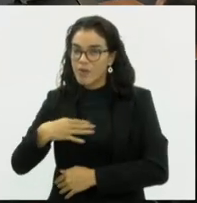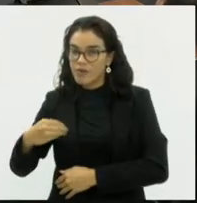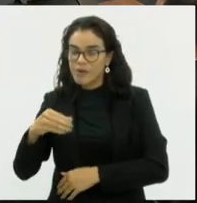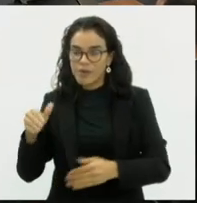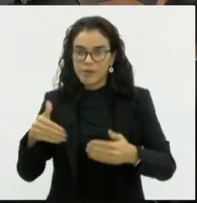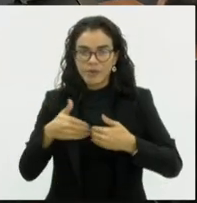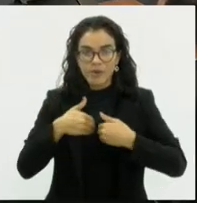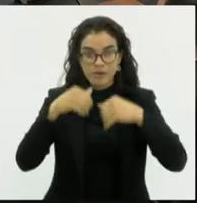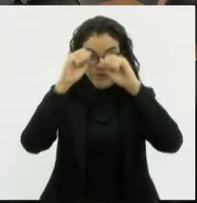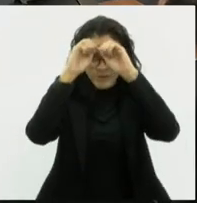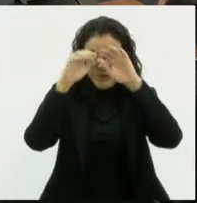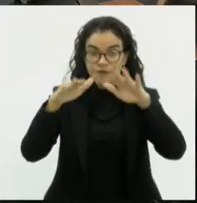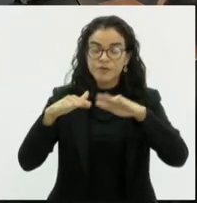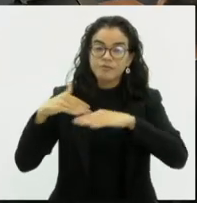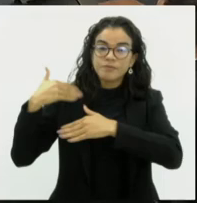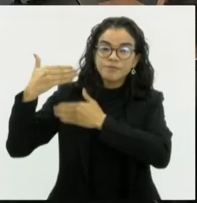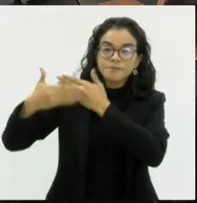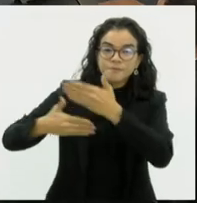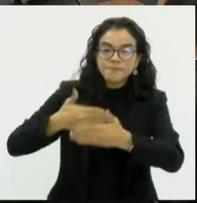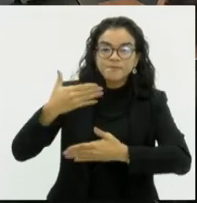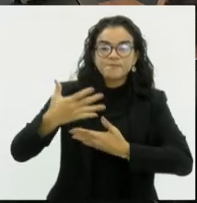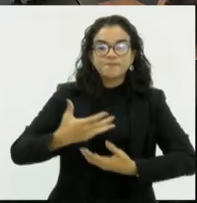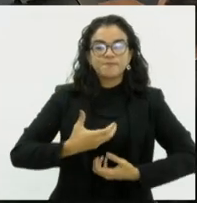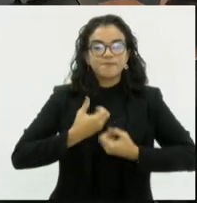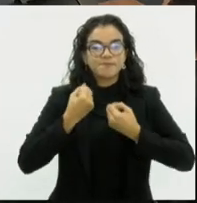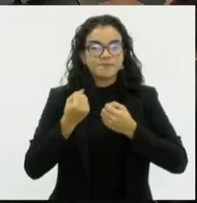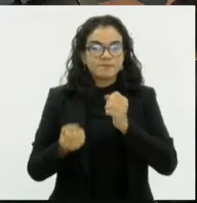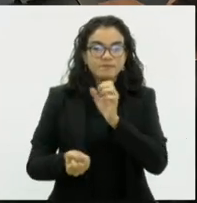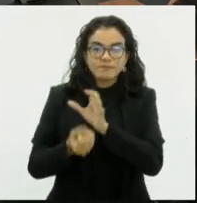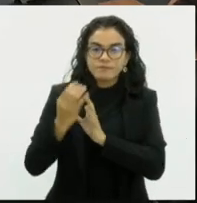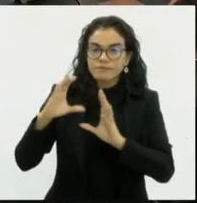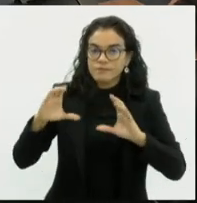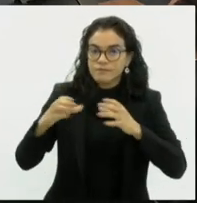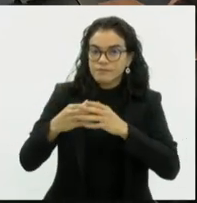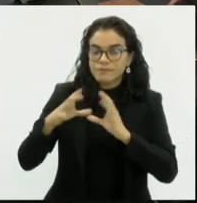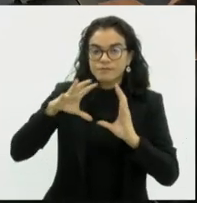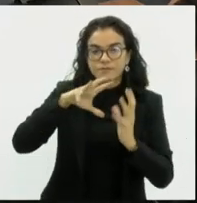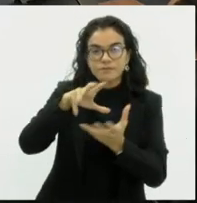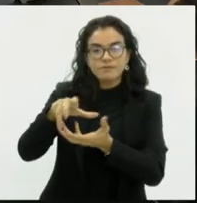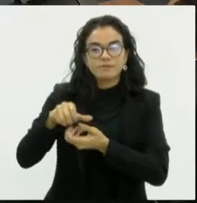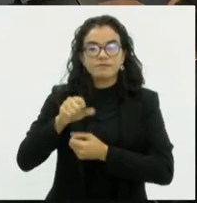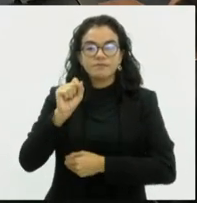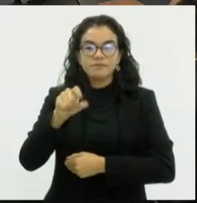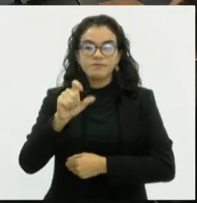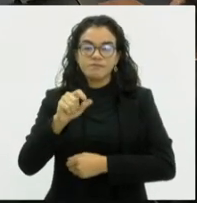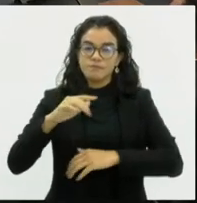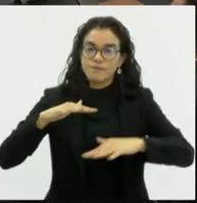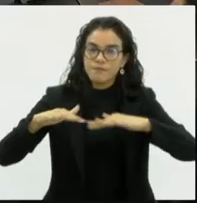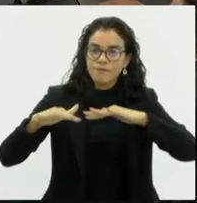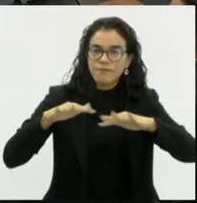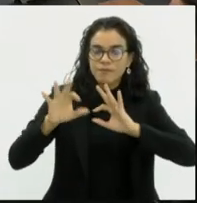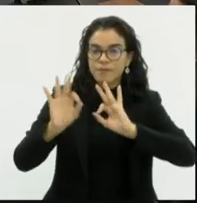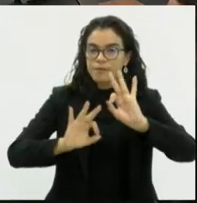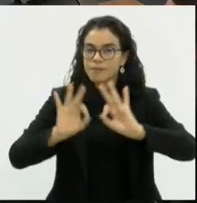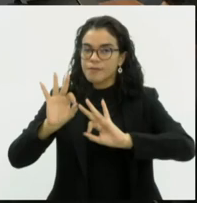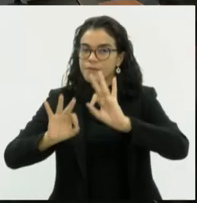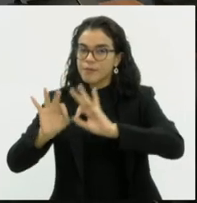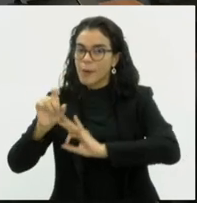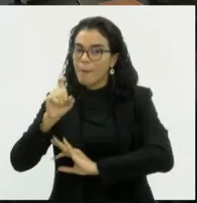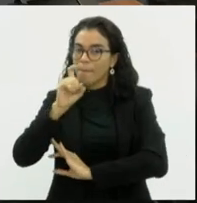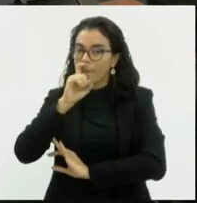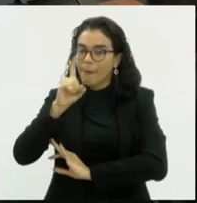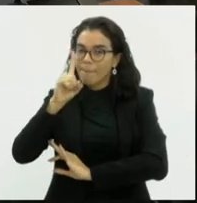Autismo, Uma Jornada Inesperada, fundadora do grupo Mundo Azul, que é um movimento organizado por pais